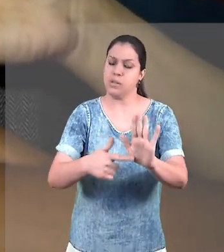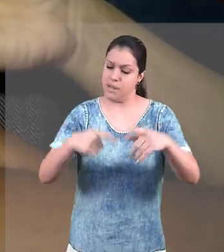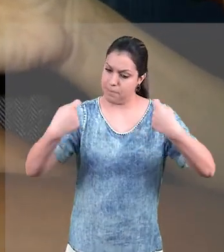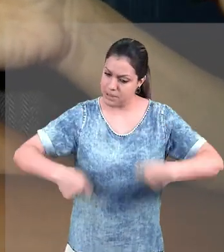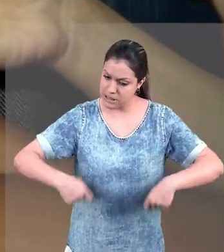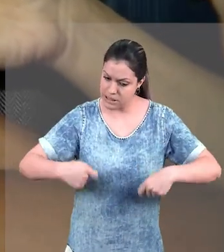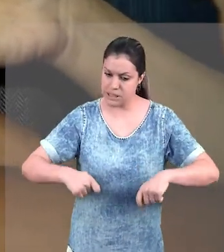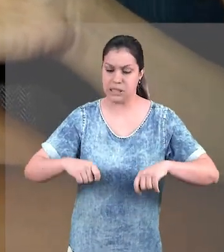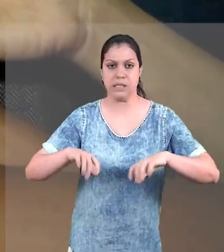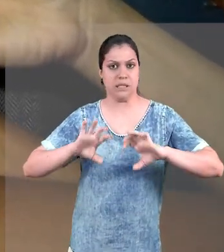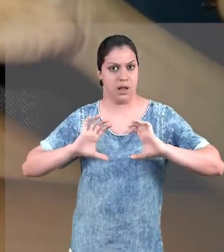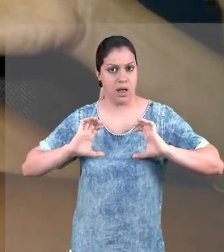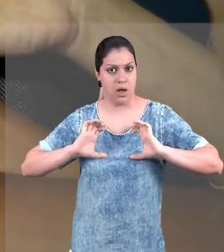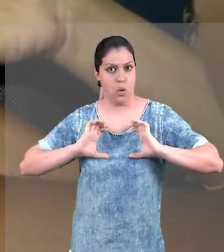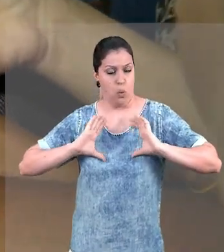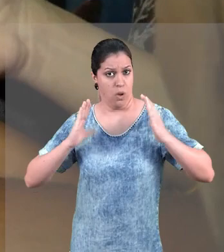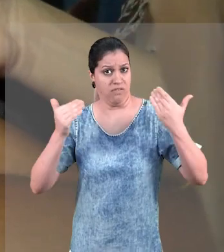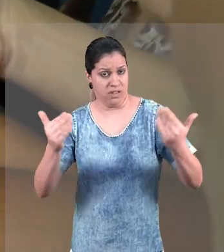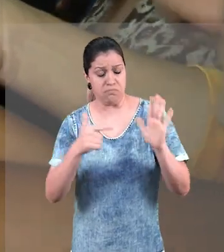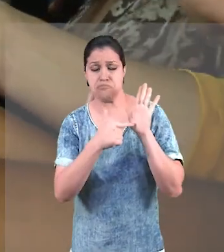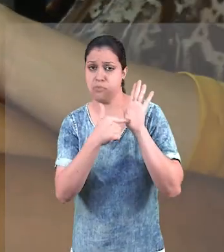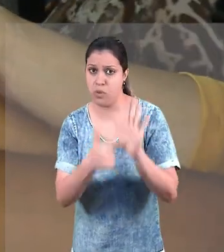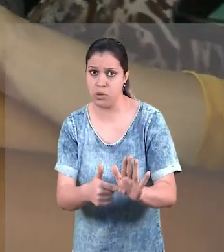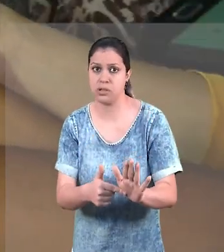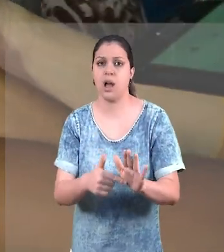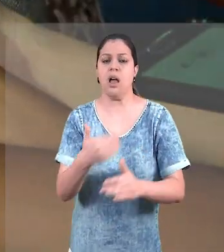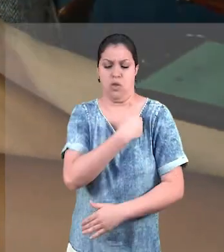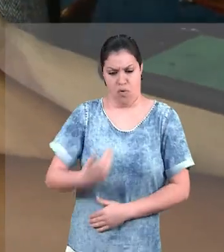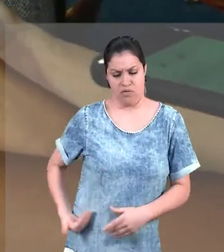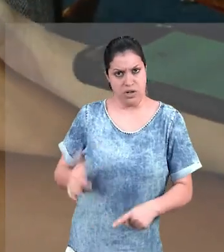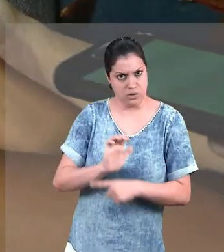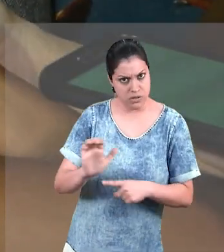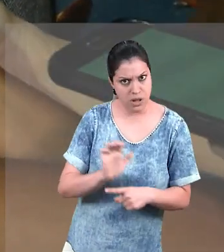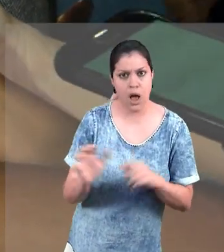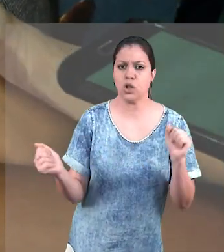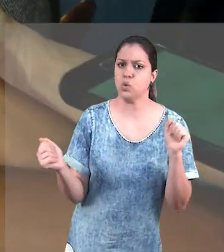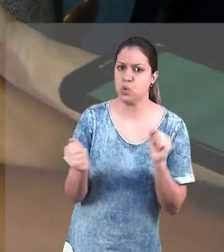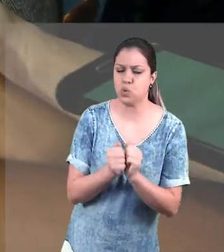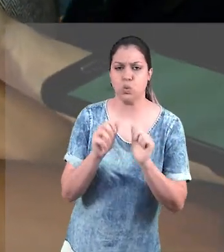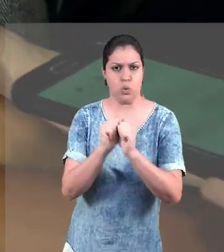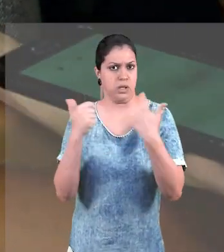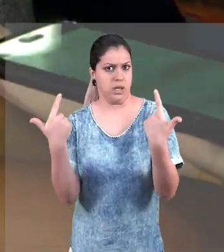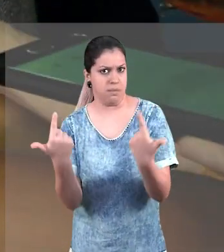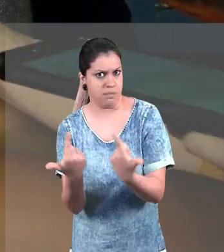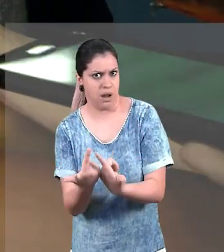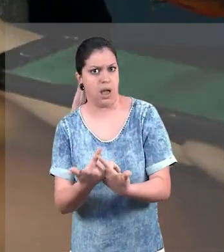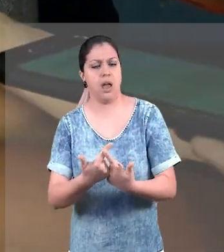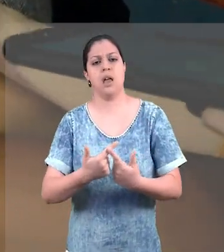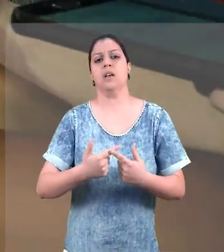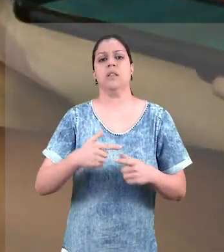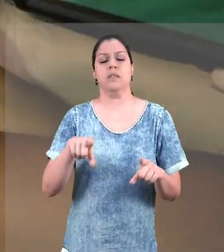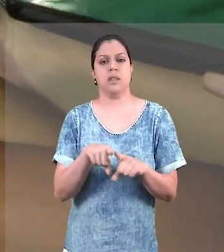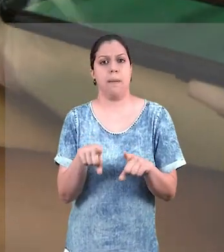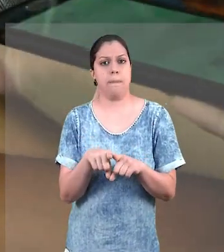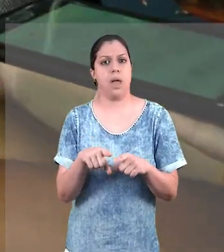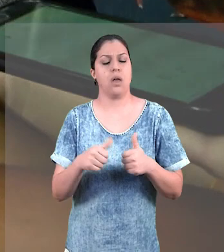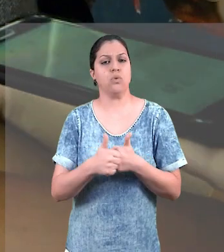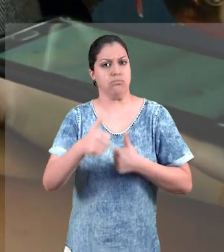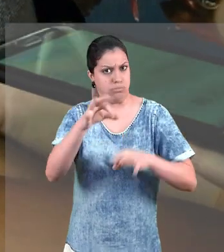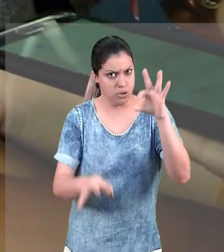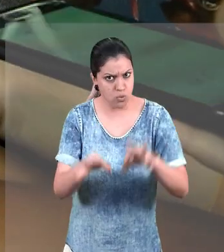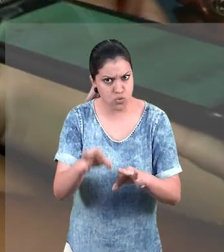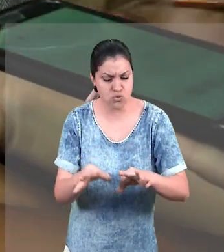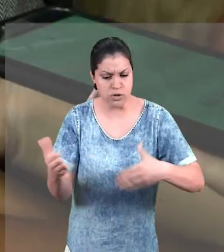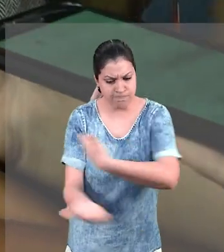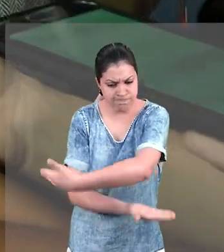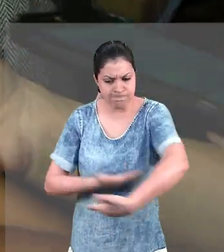esse evento é para isso. Está aqui o governo do Estado, está a Assembleia Legislativa, está o Tribunal de Justiça, todos juntos e irmanados, no sentido